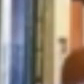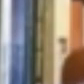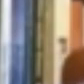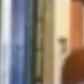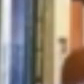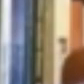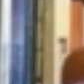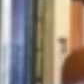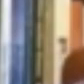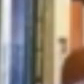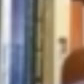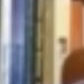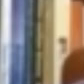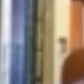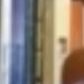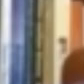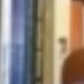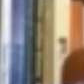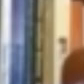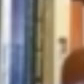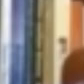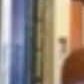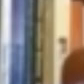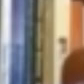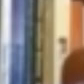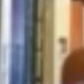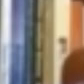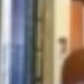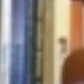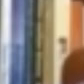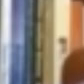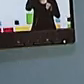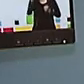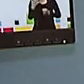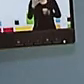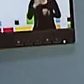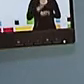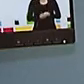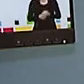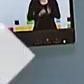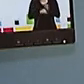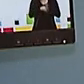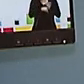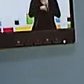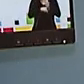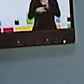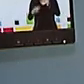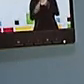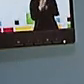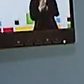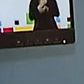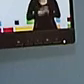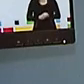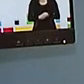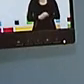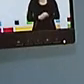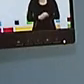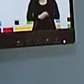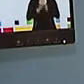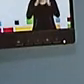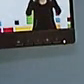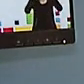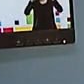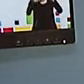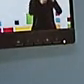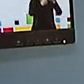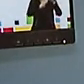se for pela estrada velha, você terminará no destino antigo. Nós não queremos isso. Essa é a 8ª edição do Seminário de Planejamento